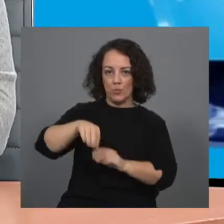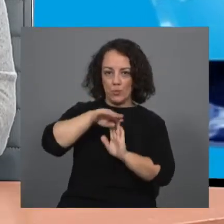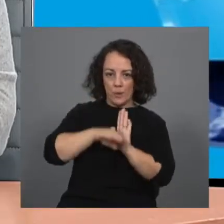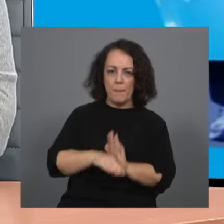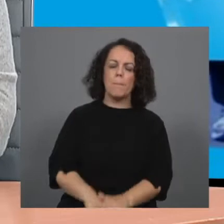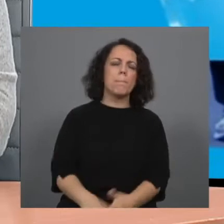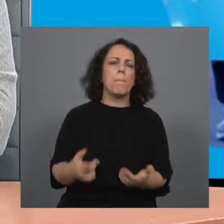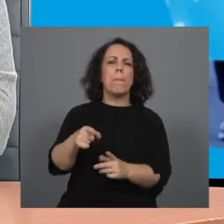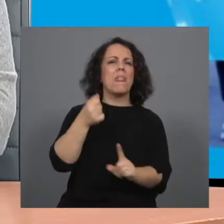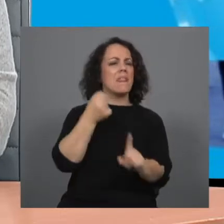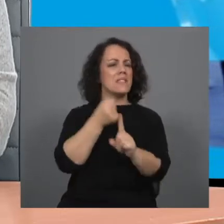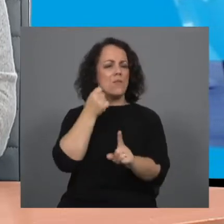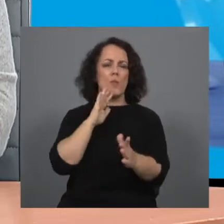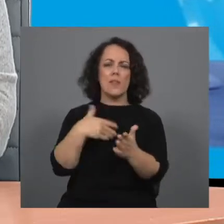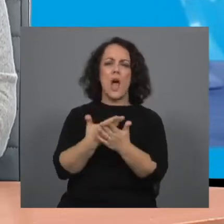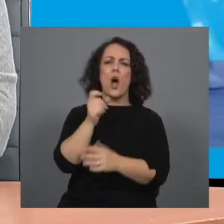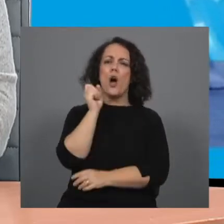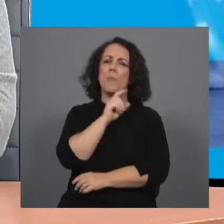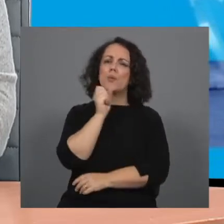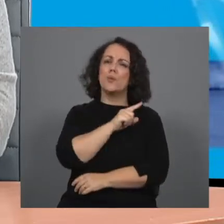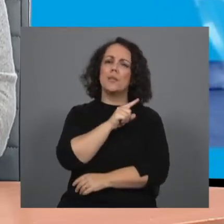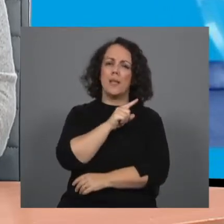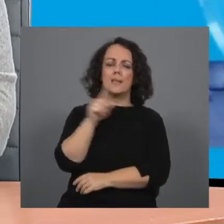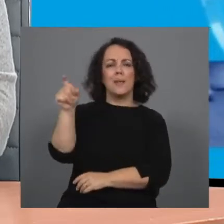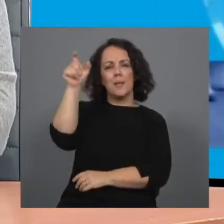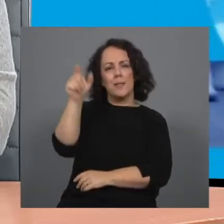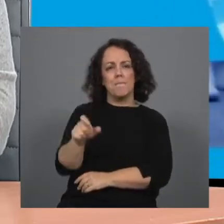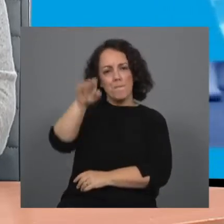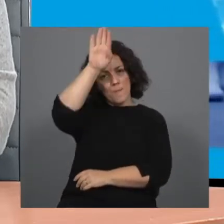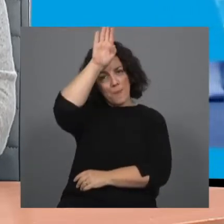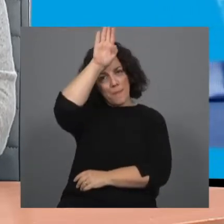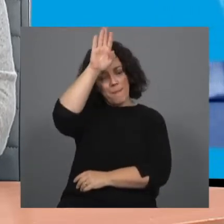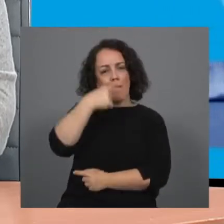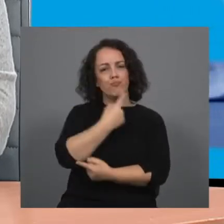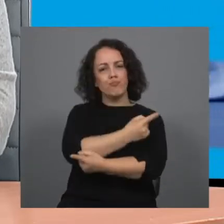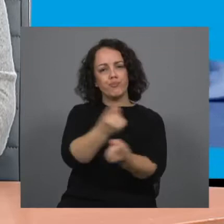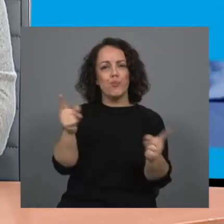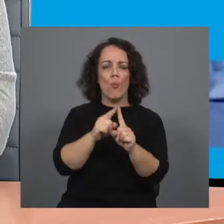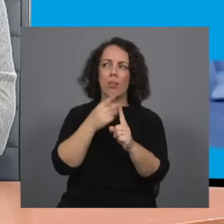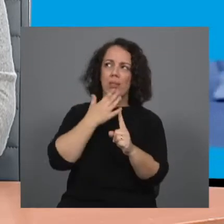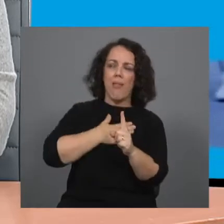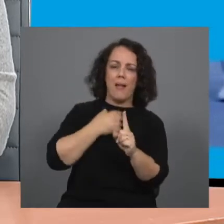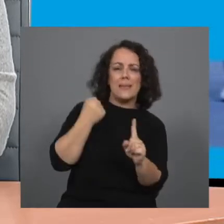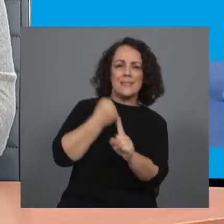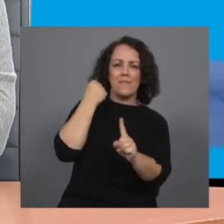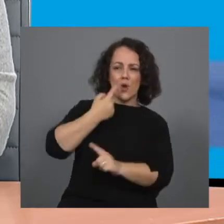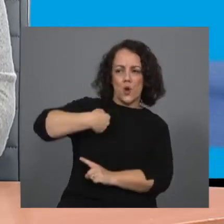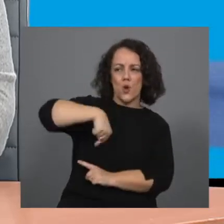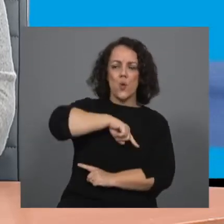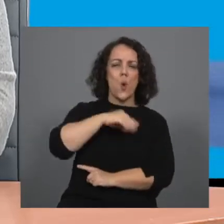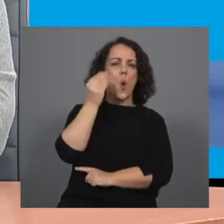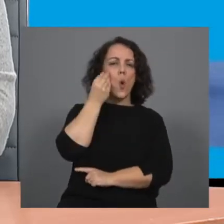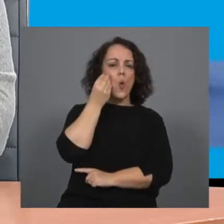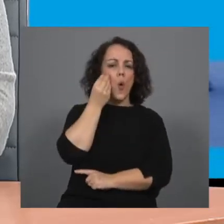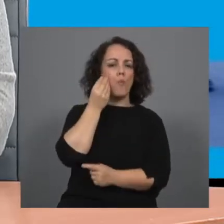é este e que oportunidade, sobretudo, é esta do Papa Francisco a desafiar-nos a ir ao encontro das pessoas como